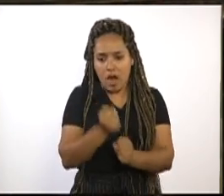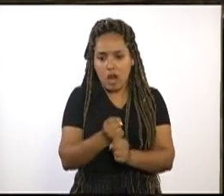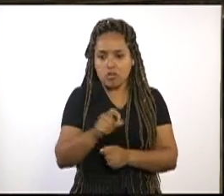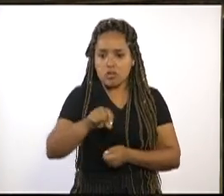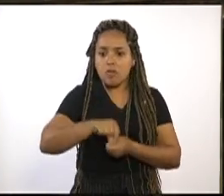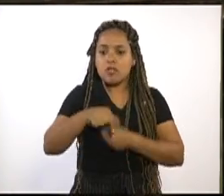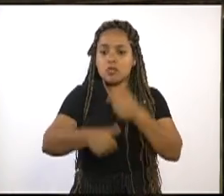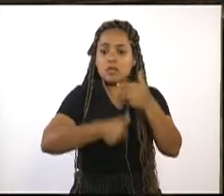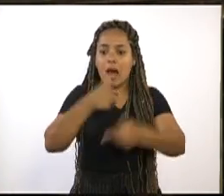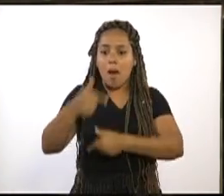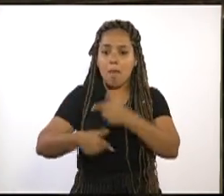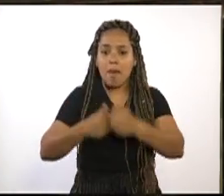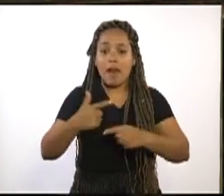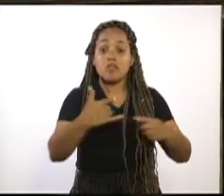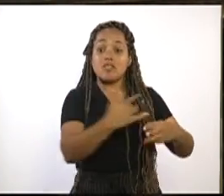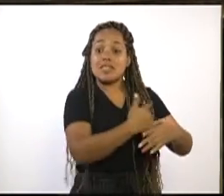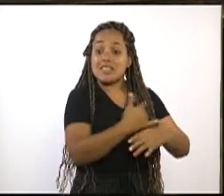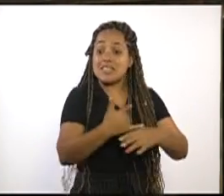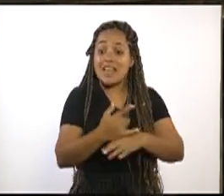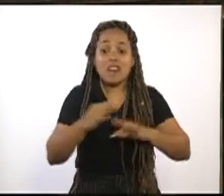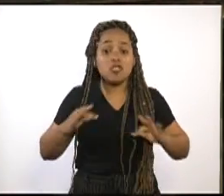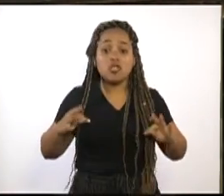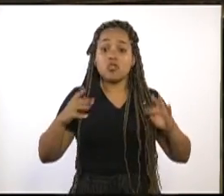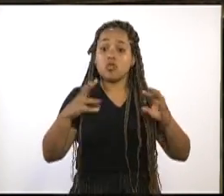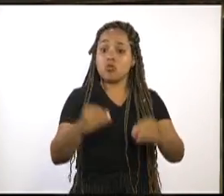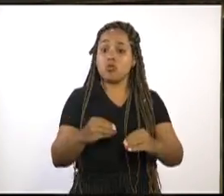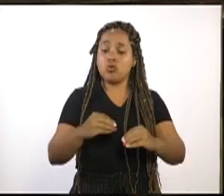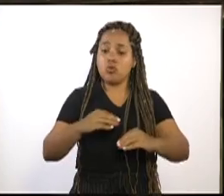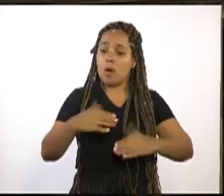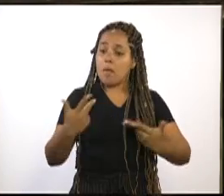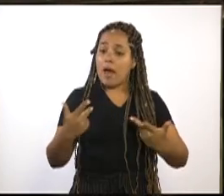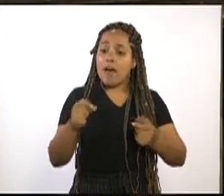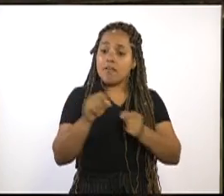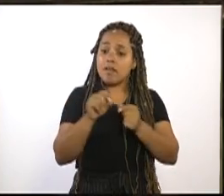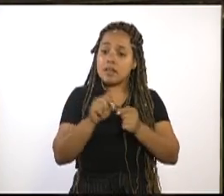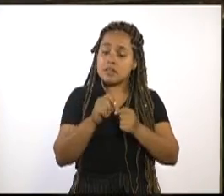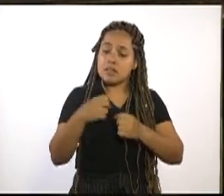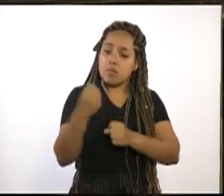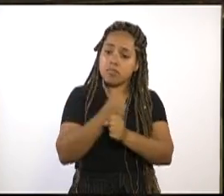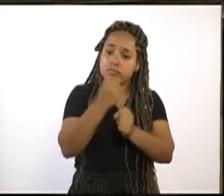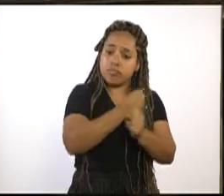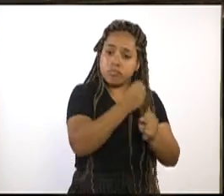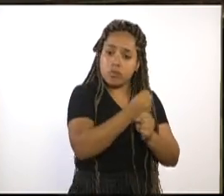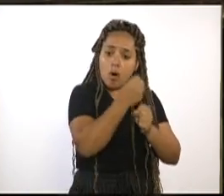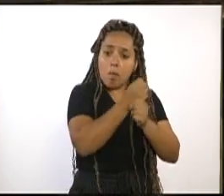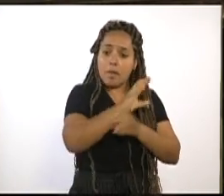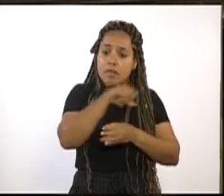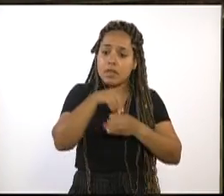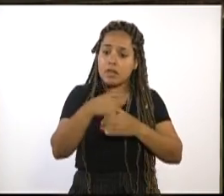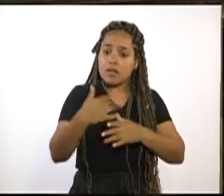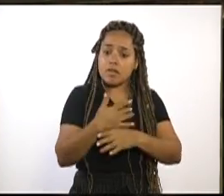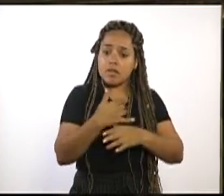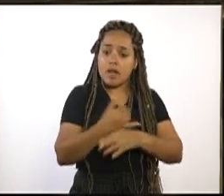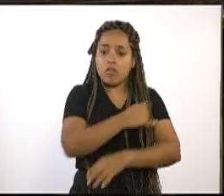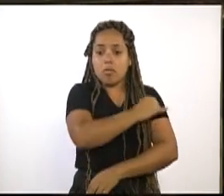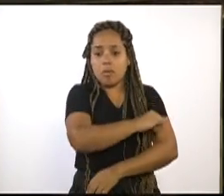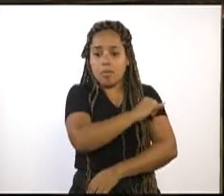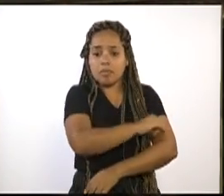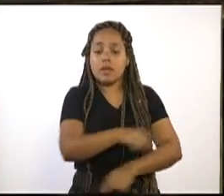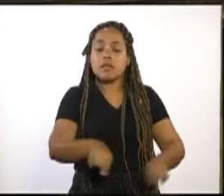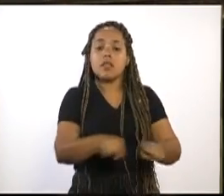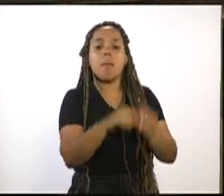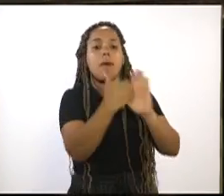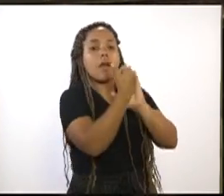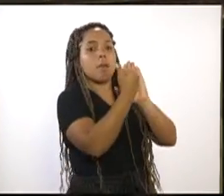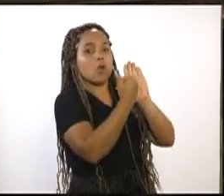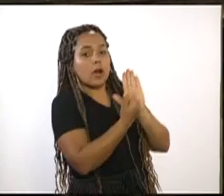urbanização, reurbanização do município do Rio de Janeiro e também no programa Água